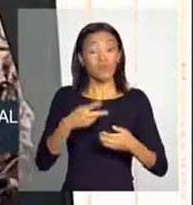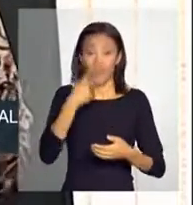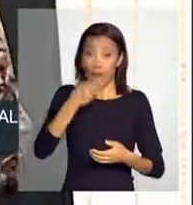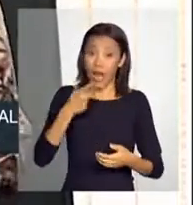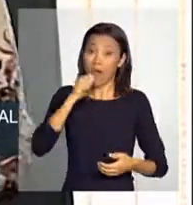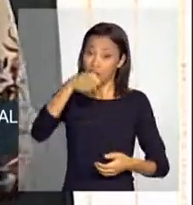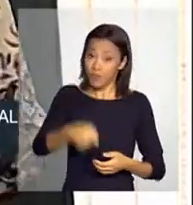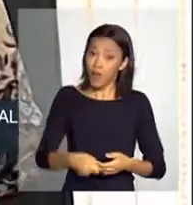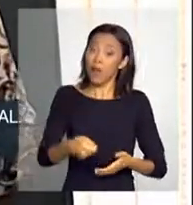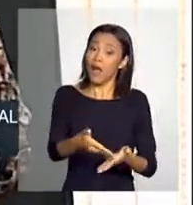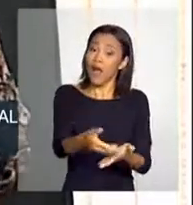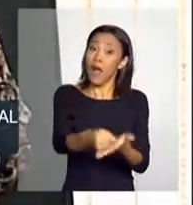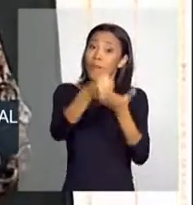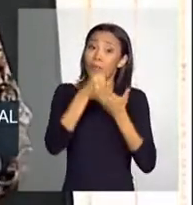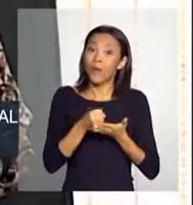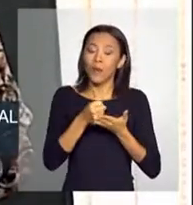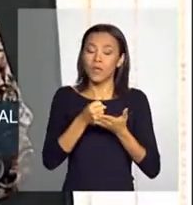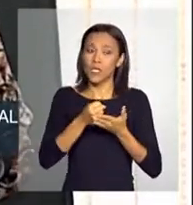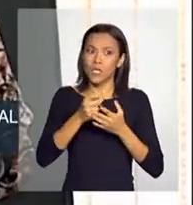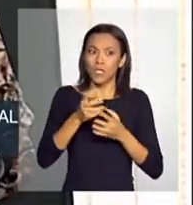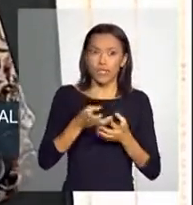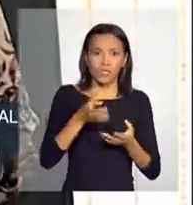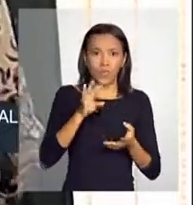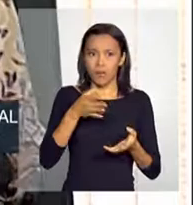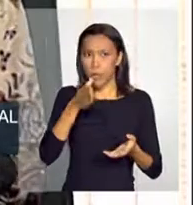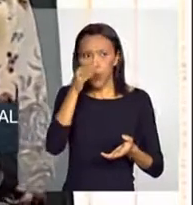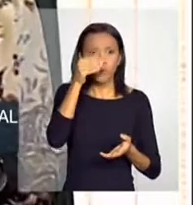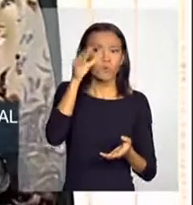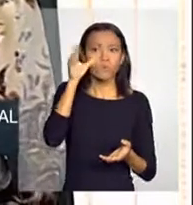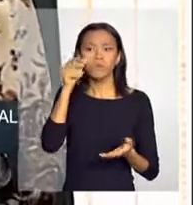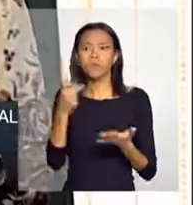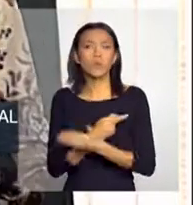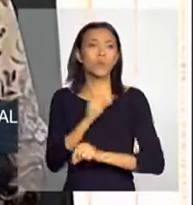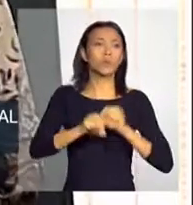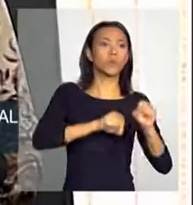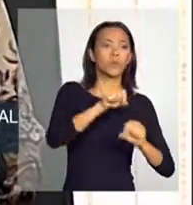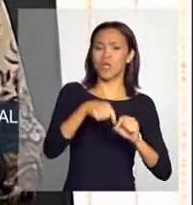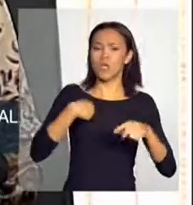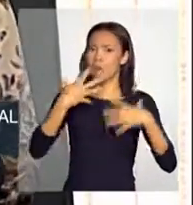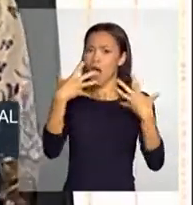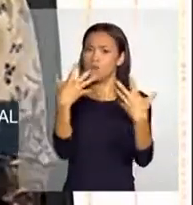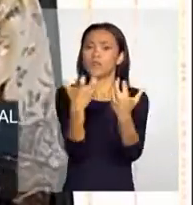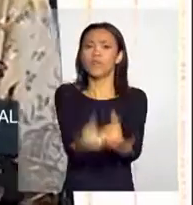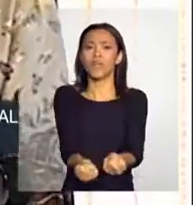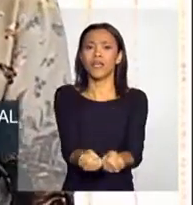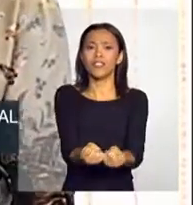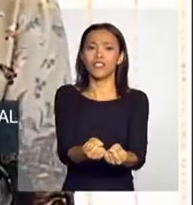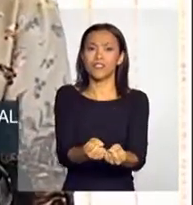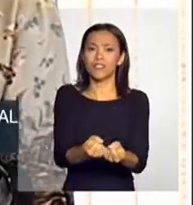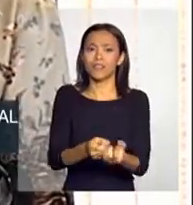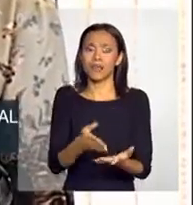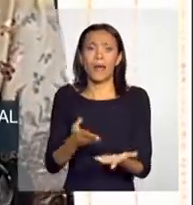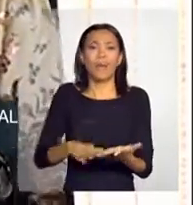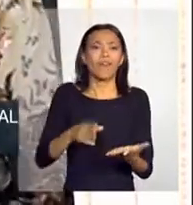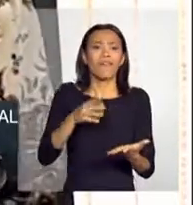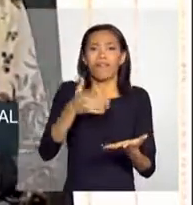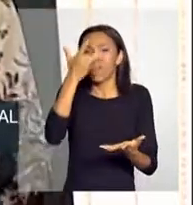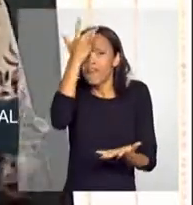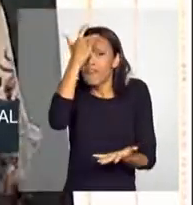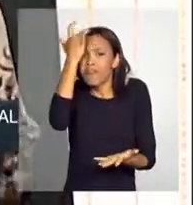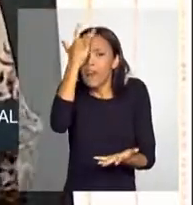com a população uma população mais Alerta uma população que não aceite promessas fáceis